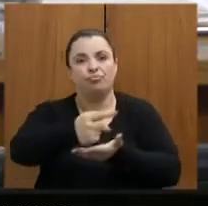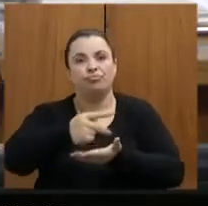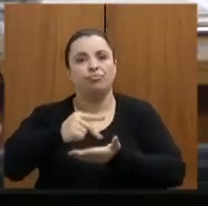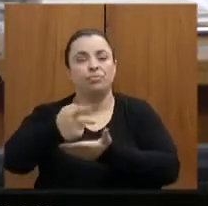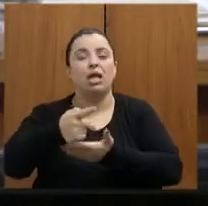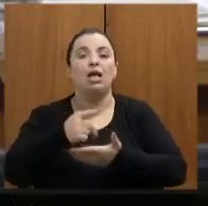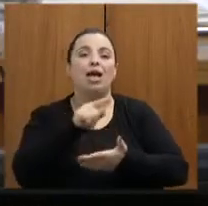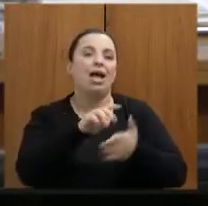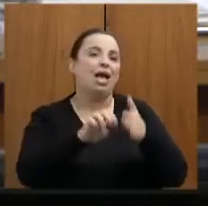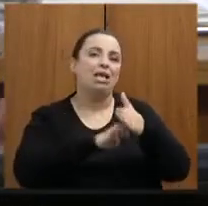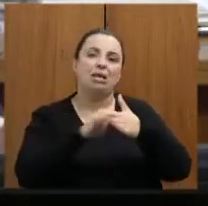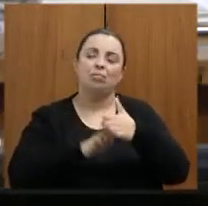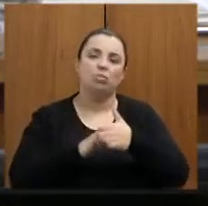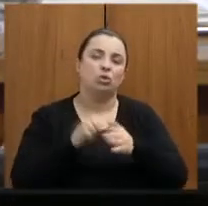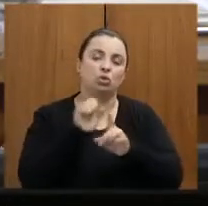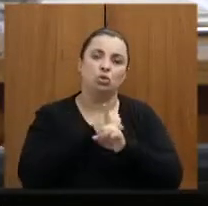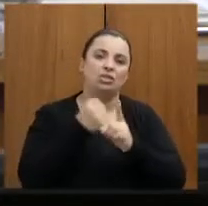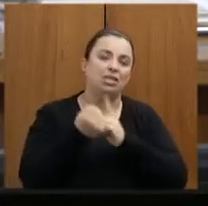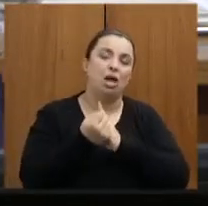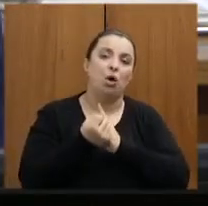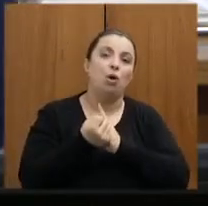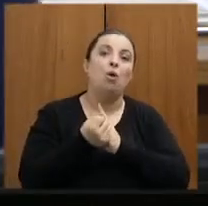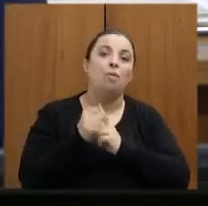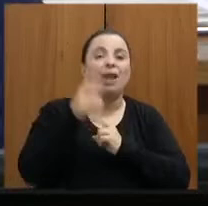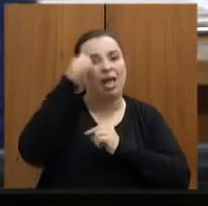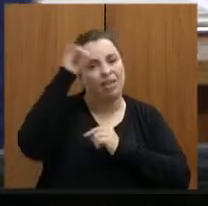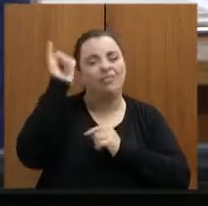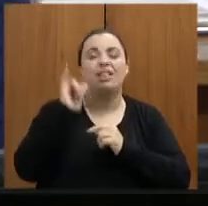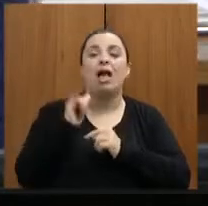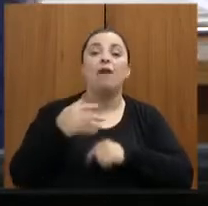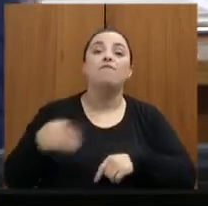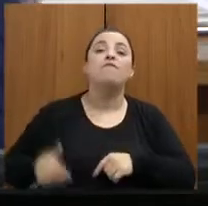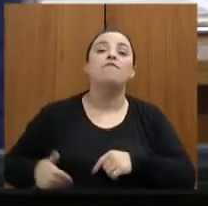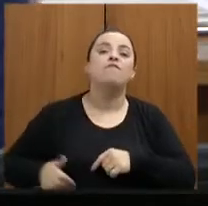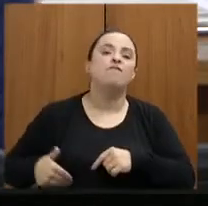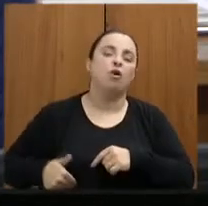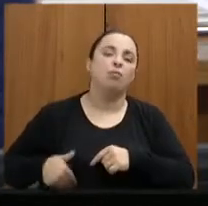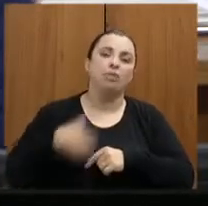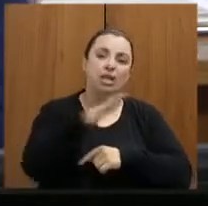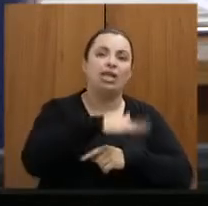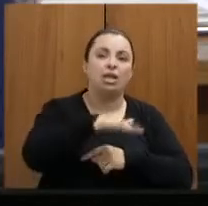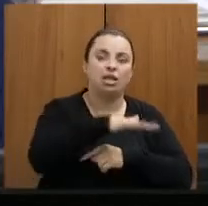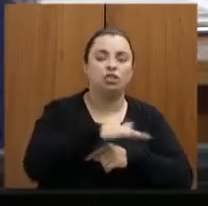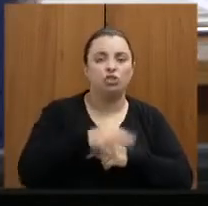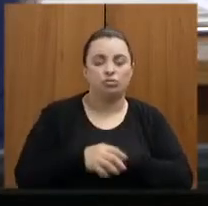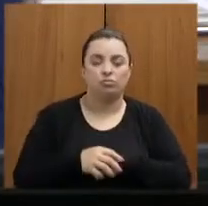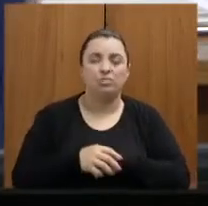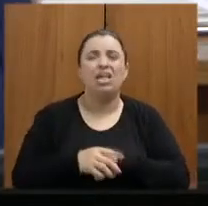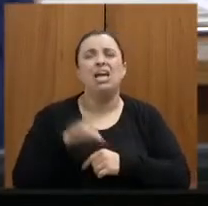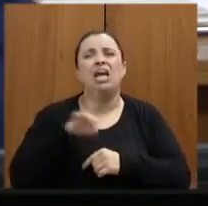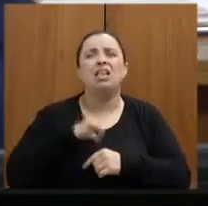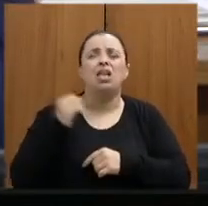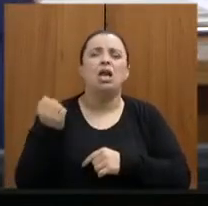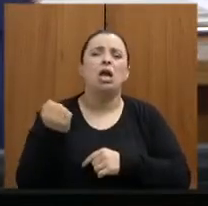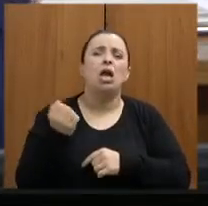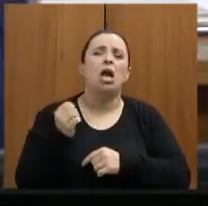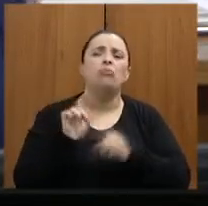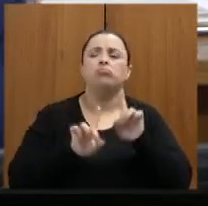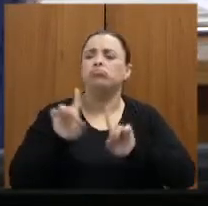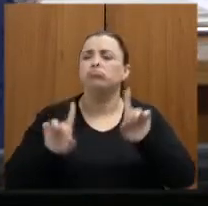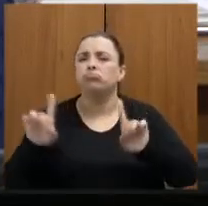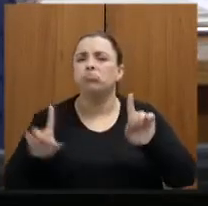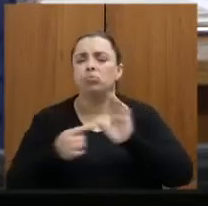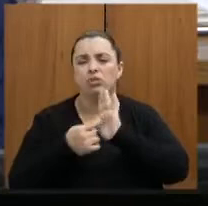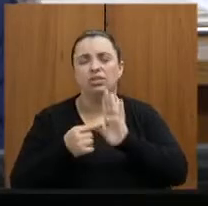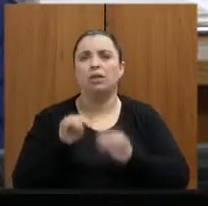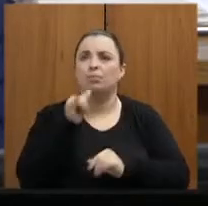região Aí sim é uma doação então nós temos é alguns números que foram mostrados aqui mas você ter ideia de